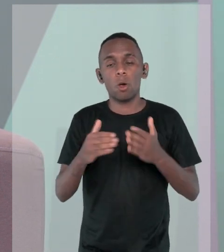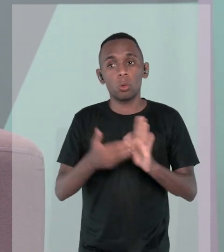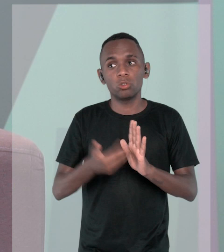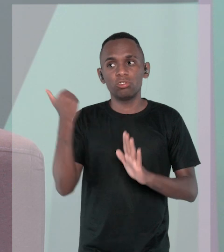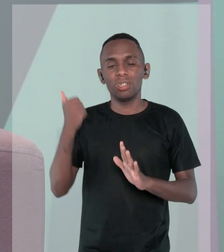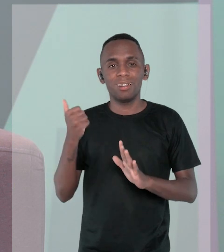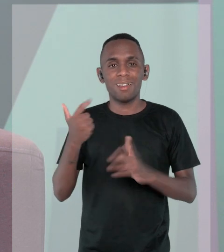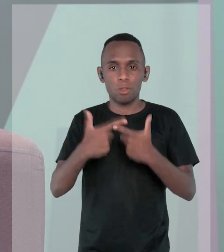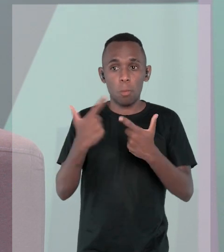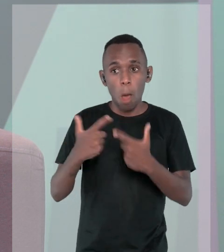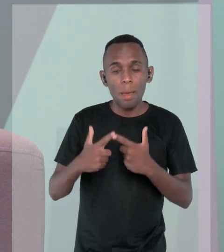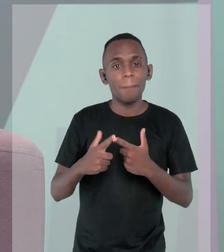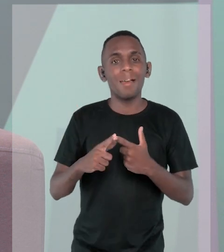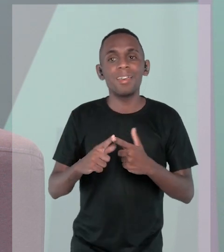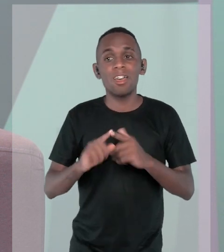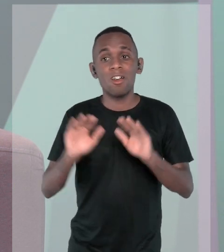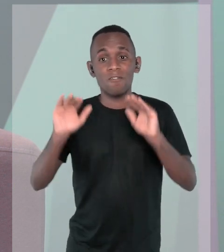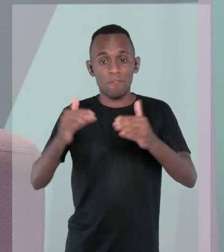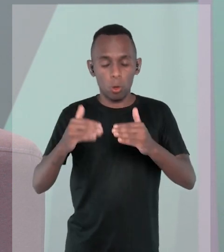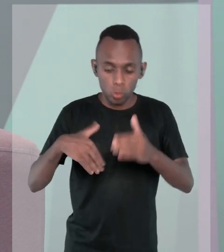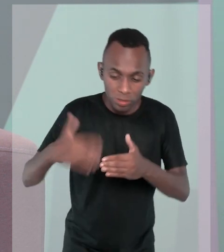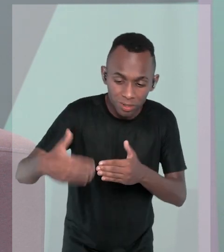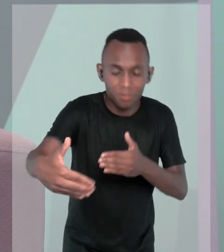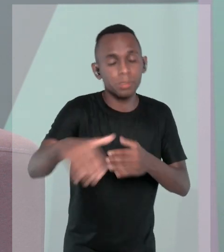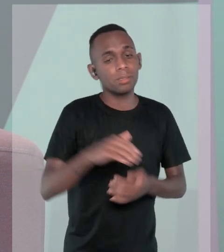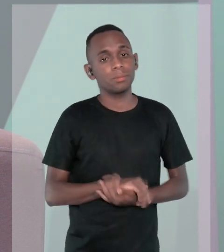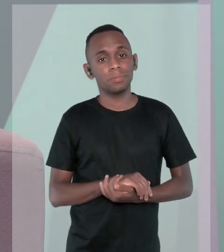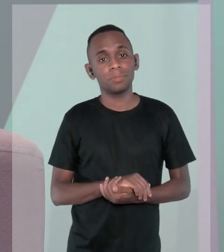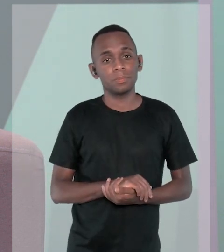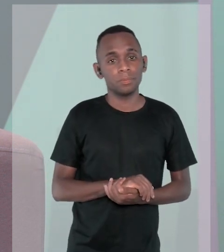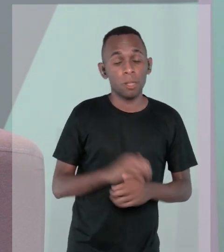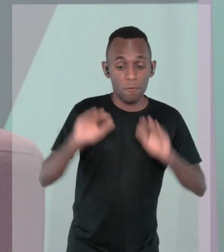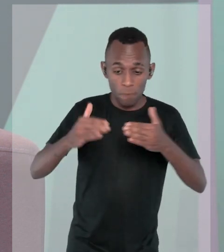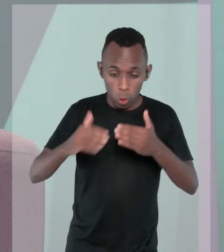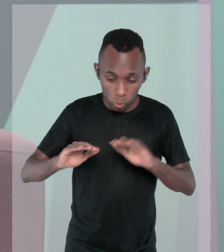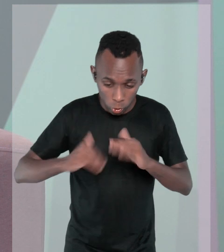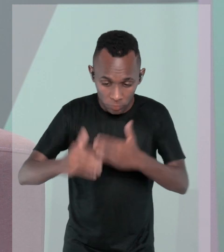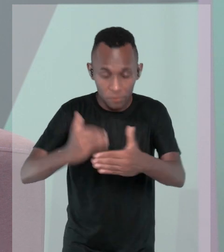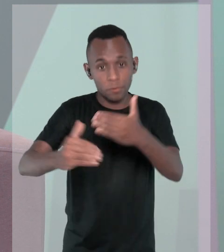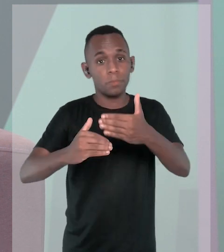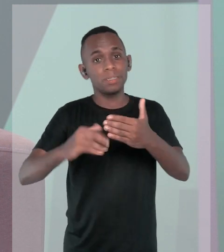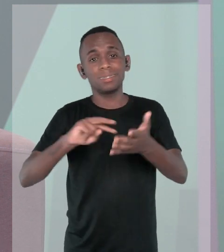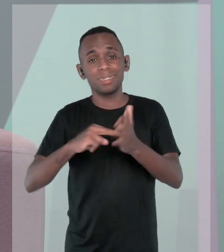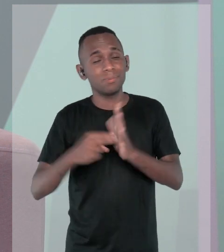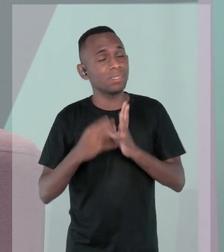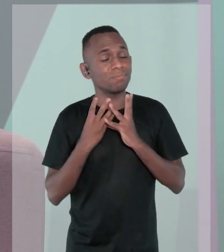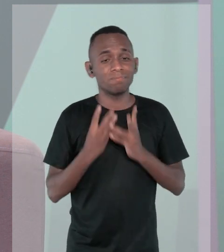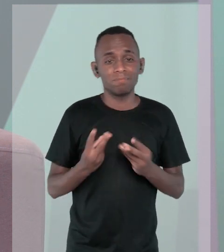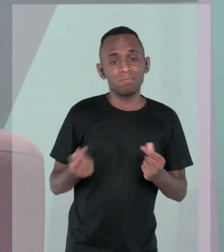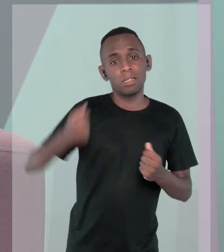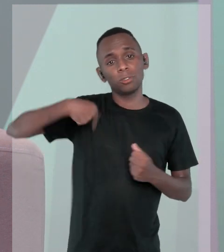do problema e vira o foco no processo. Esse foco no processo mata a gente.